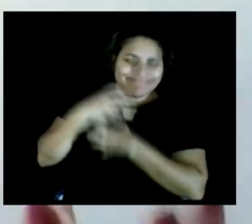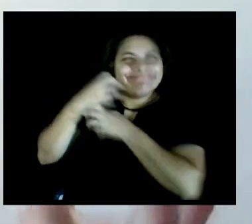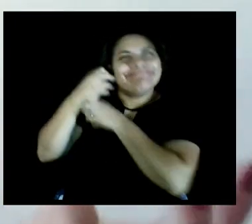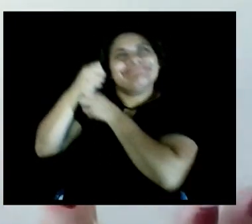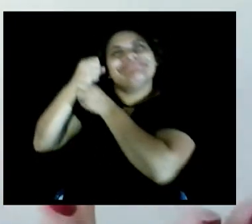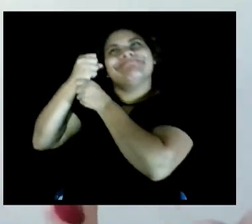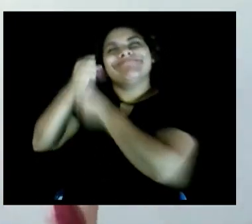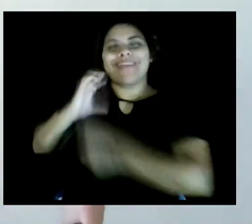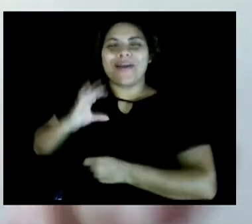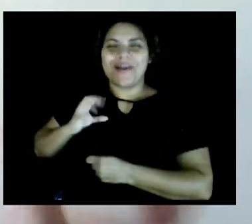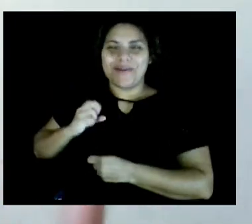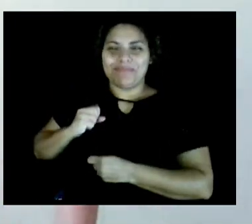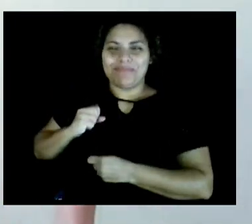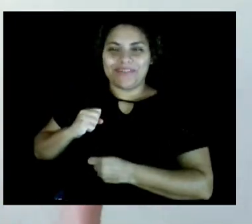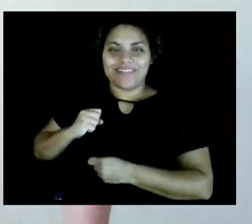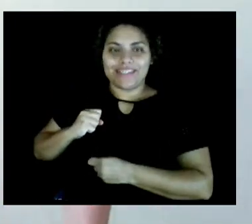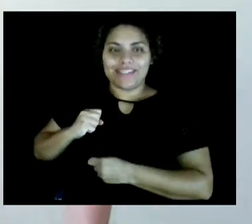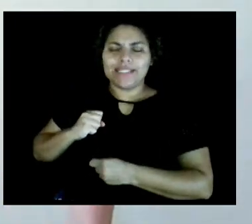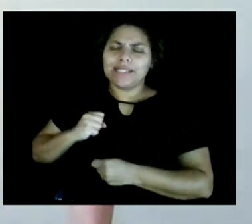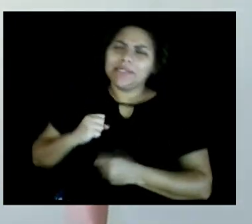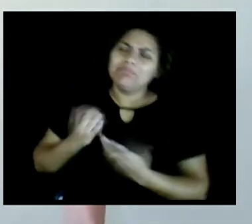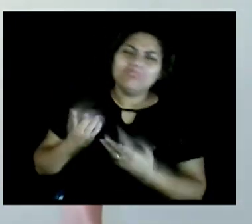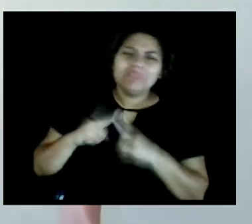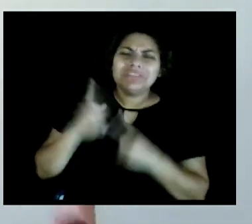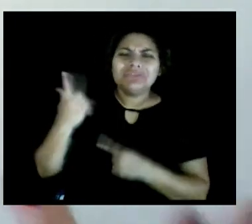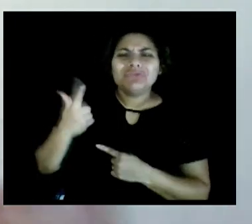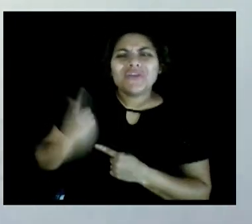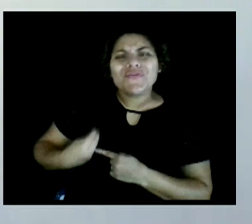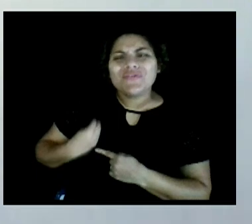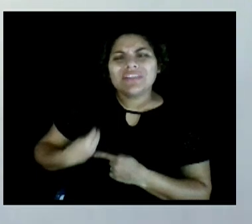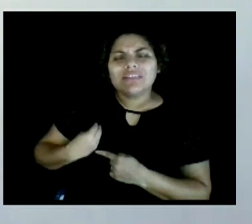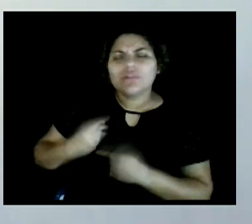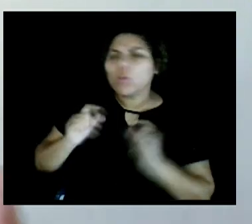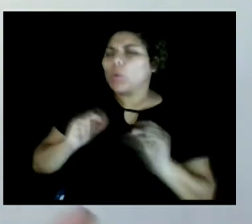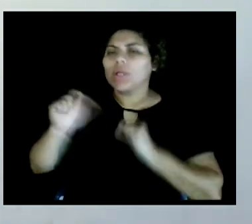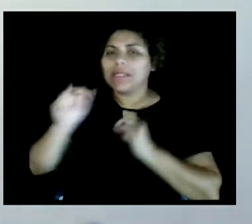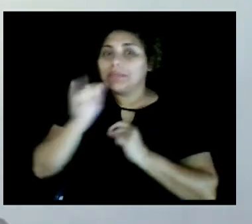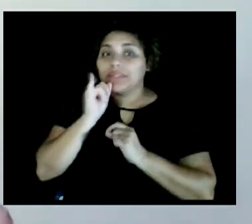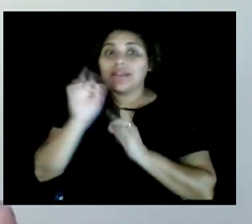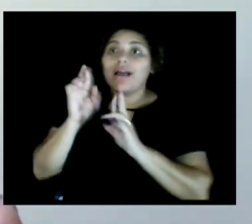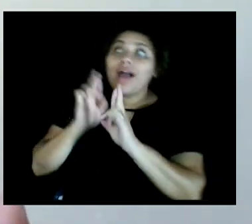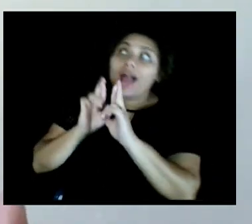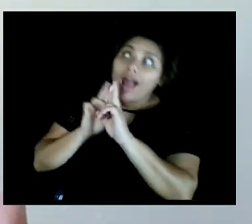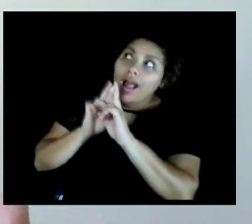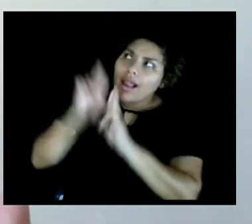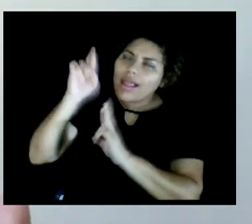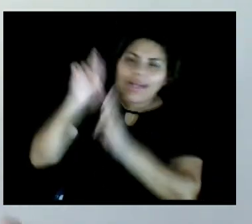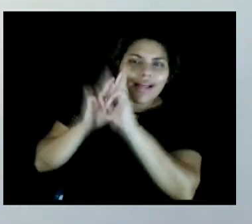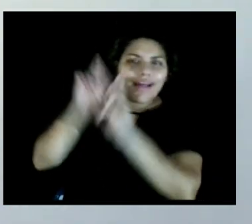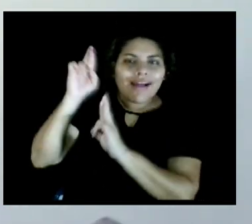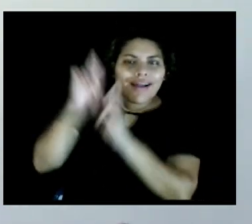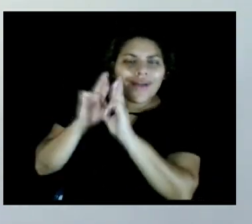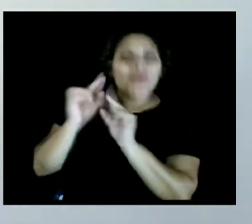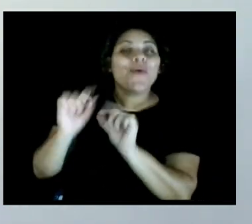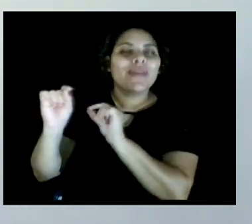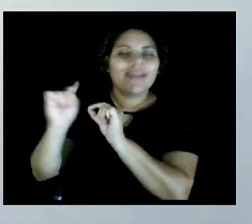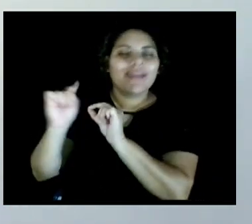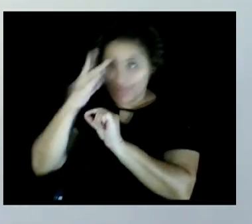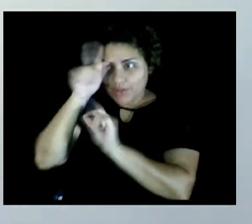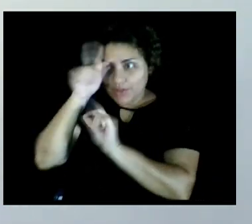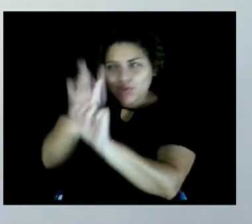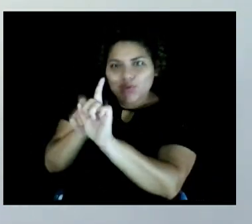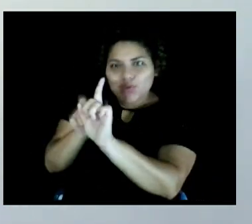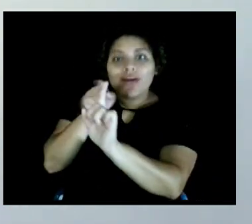aquela relação com o cuidador. Muitas vezes o cuidador que está expressando aquilo, né? Olha, eu vivi